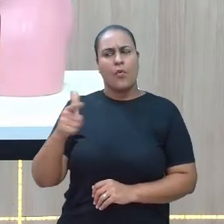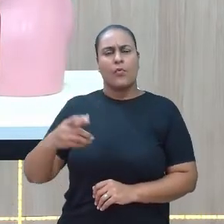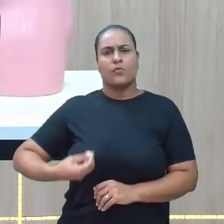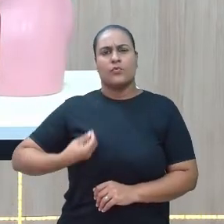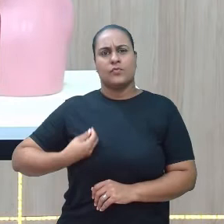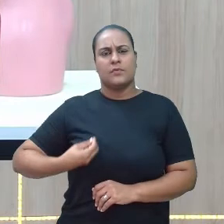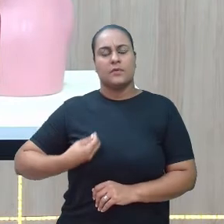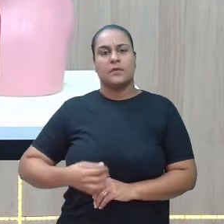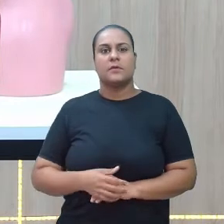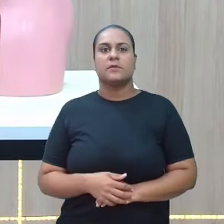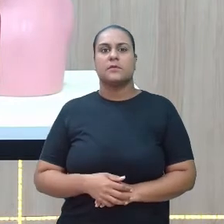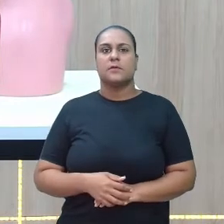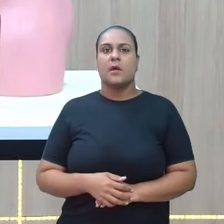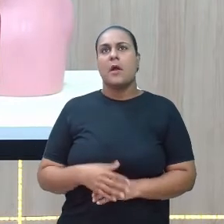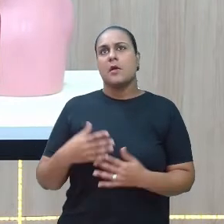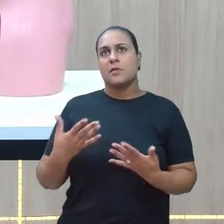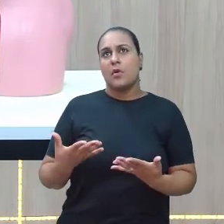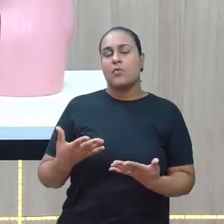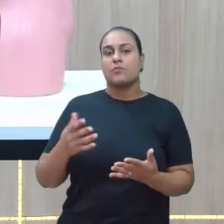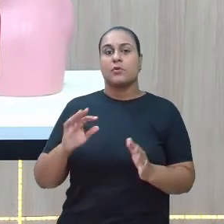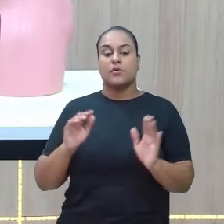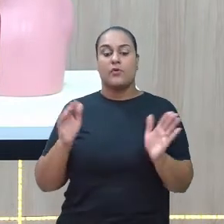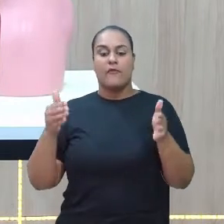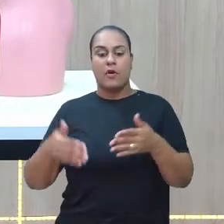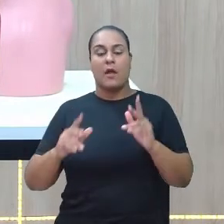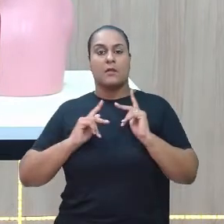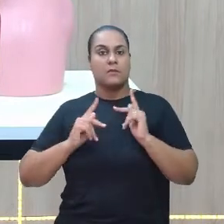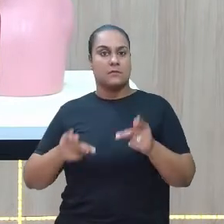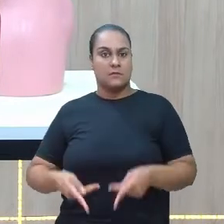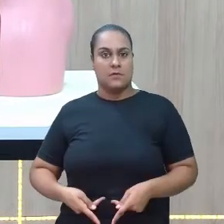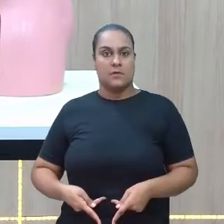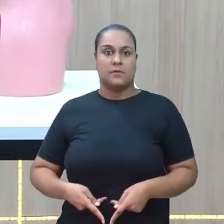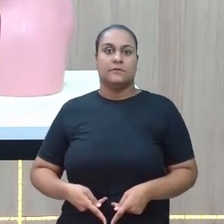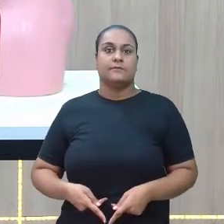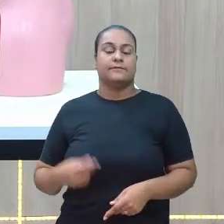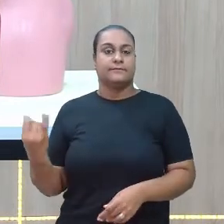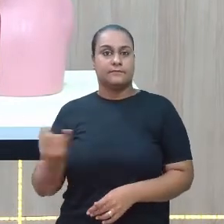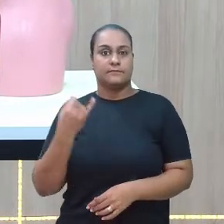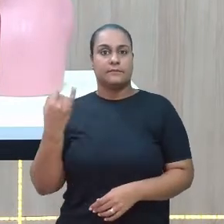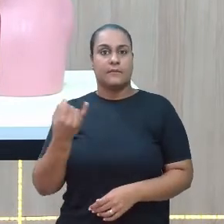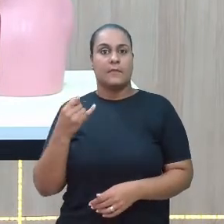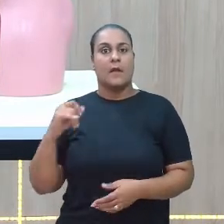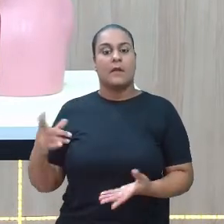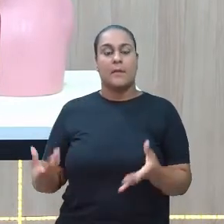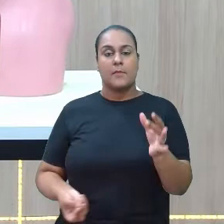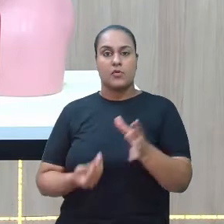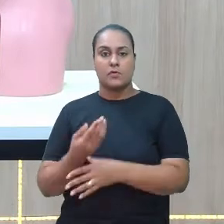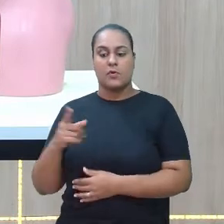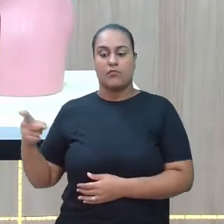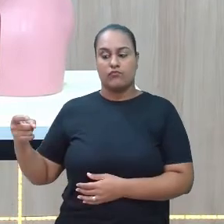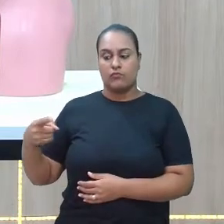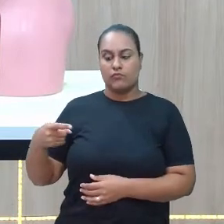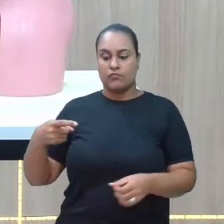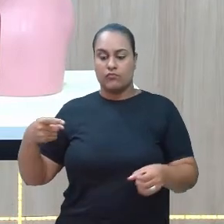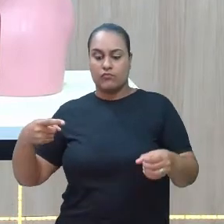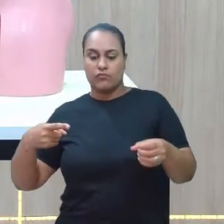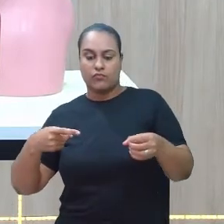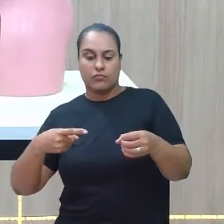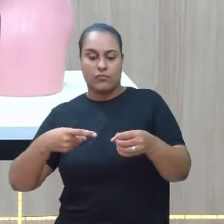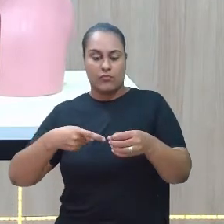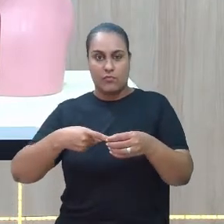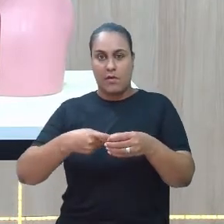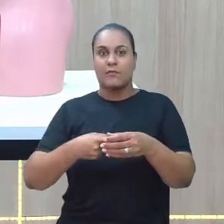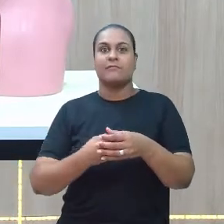como estamos falando com o ser humano, né, é importante que a produção dos gametas para que ocorra a